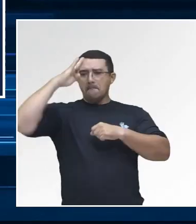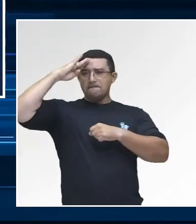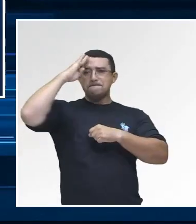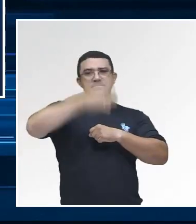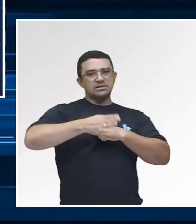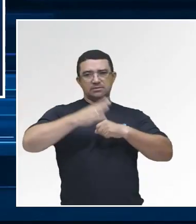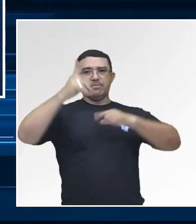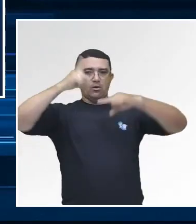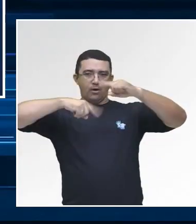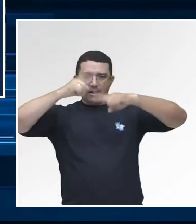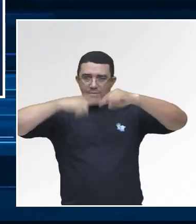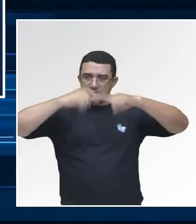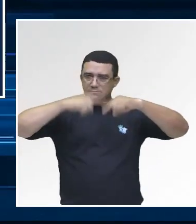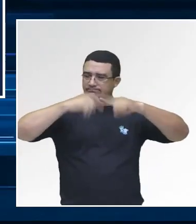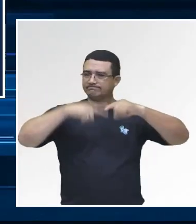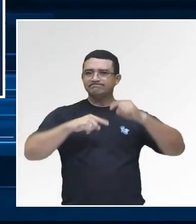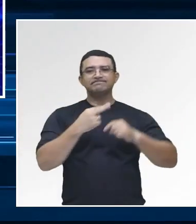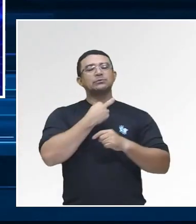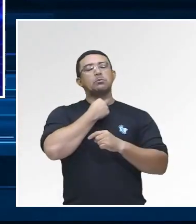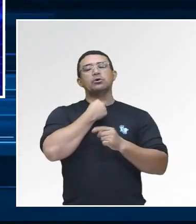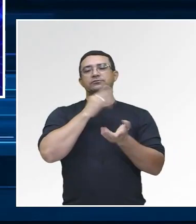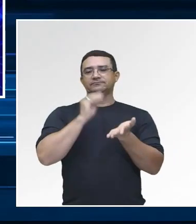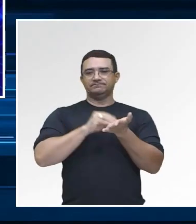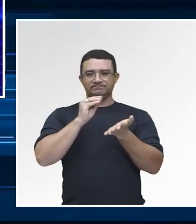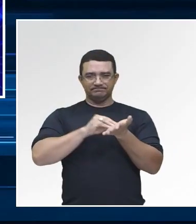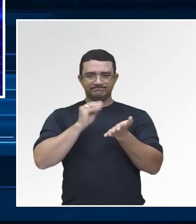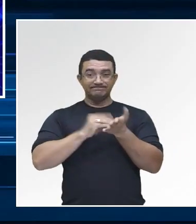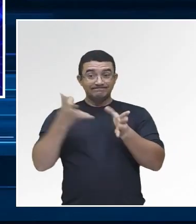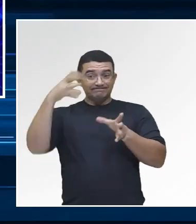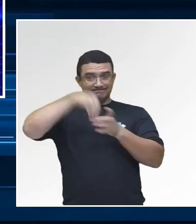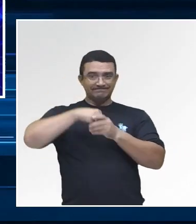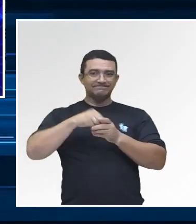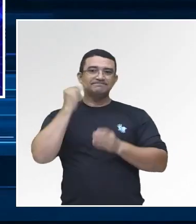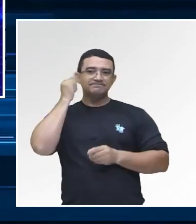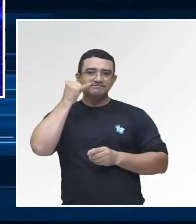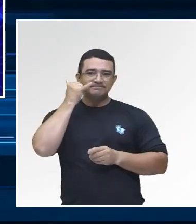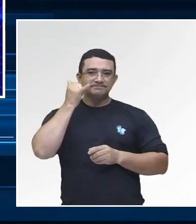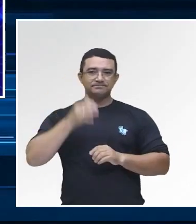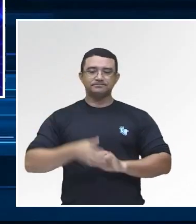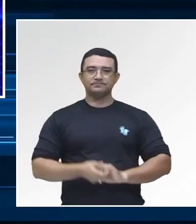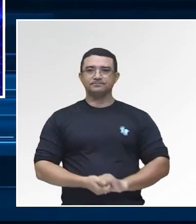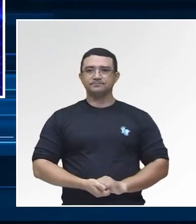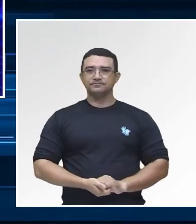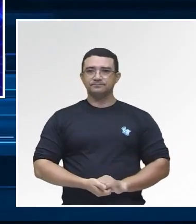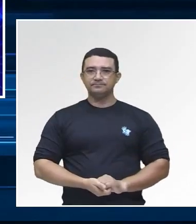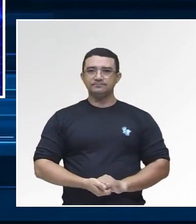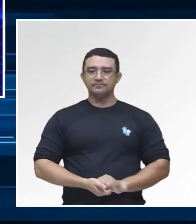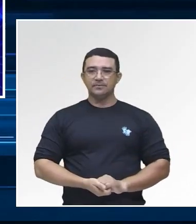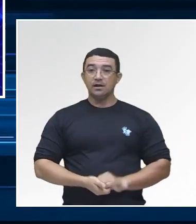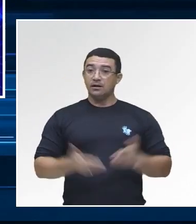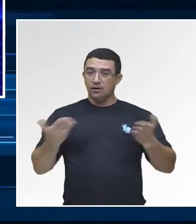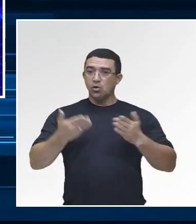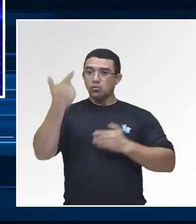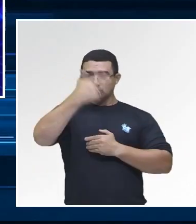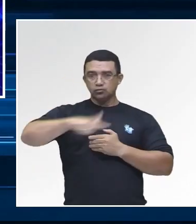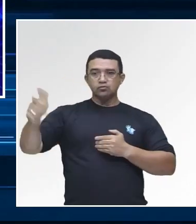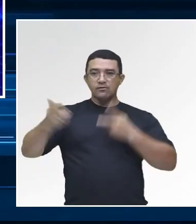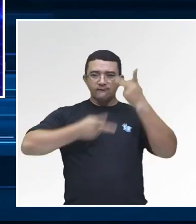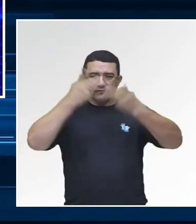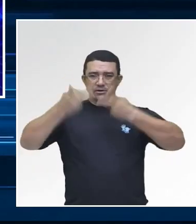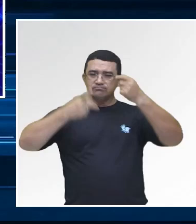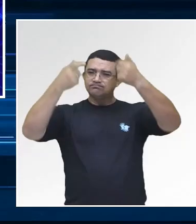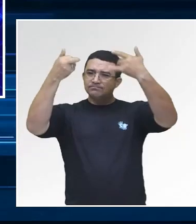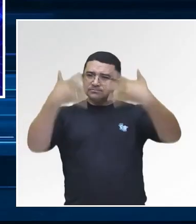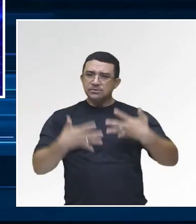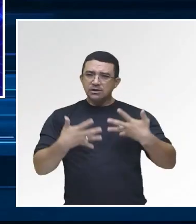pode faltar em uma narrativa. E vamos continuar falando dos elementos da narrativa, né,